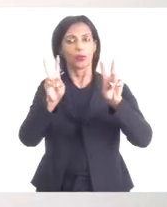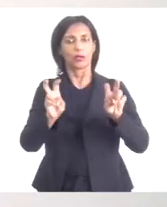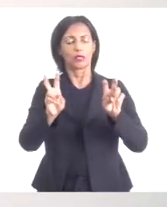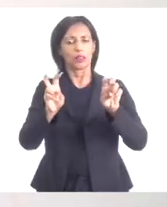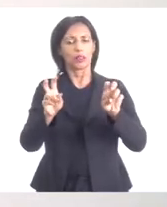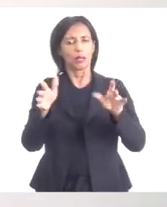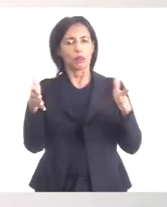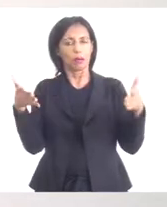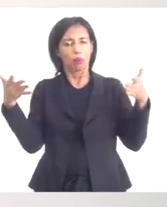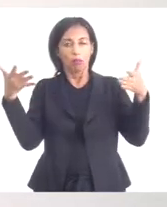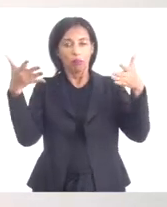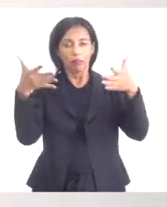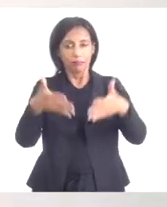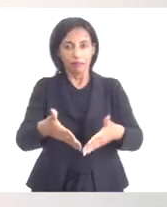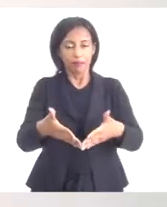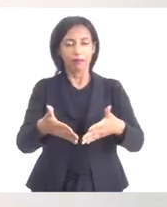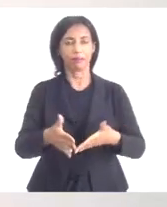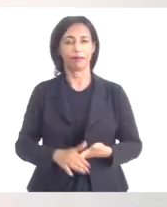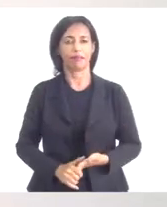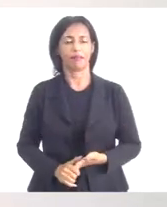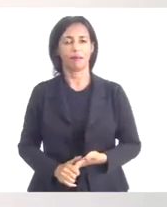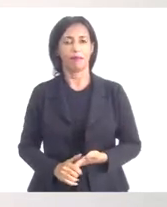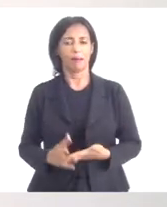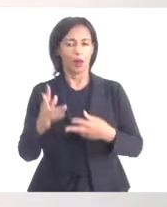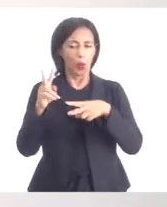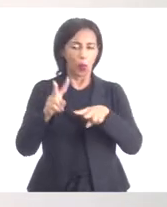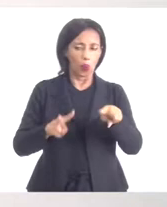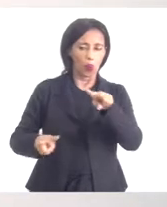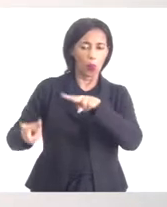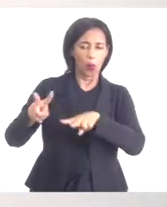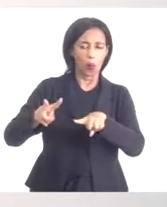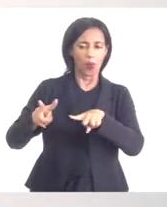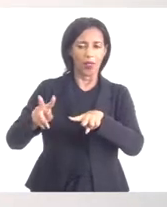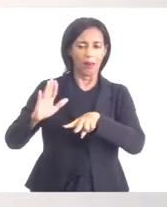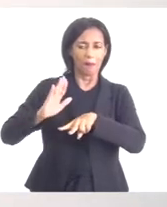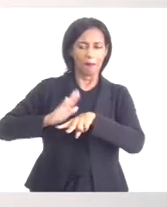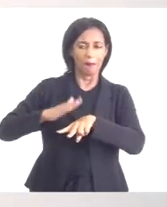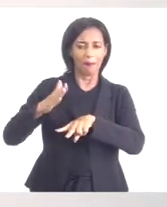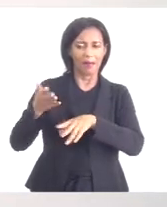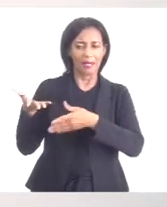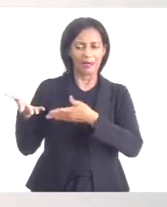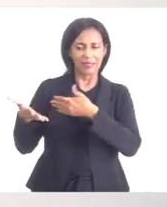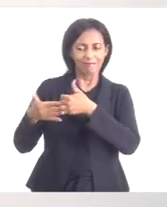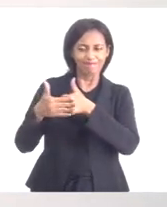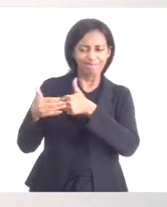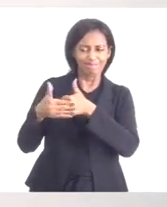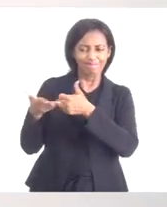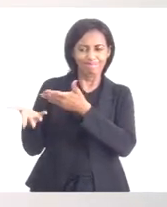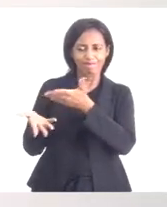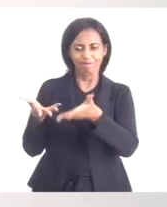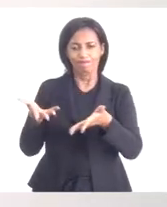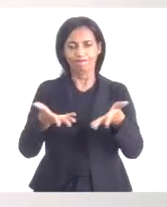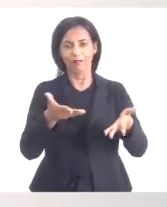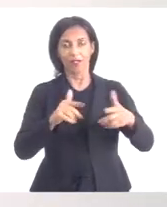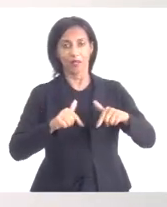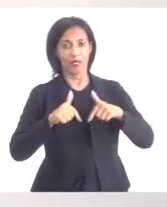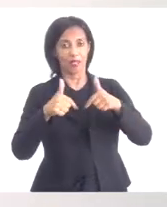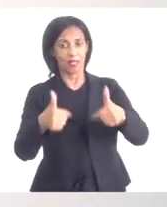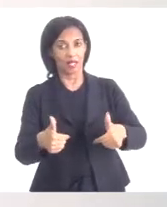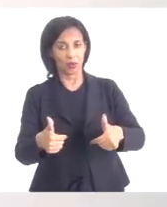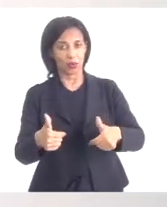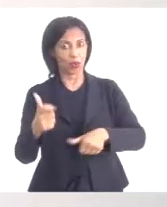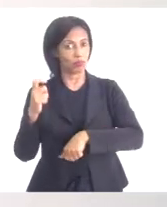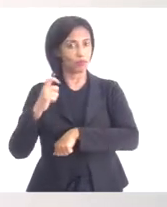tão central para para olhar mais cuidadoso e ações